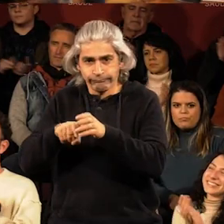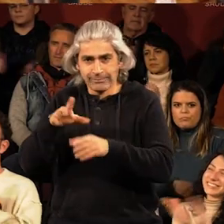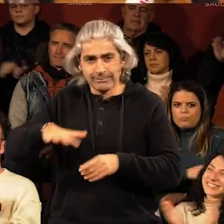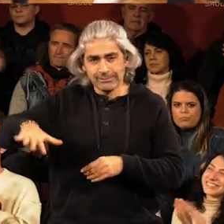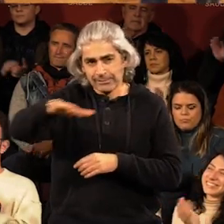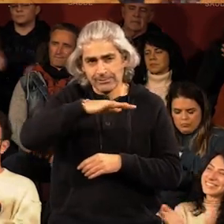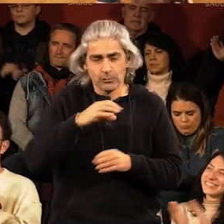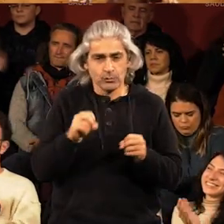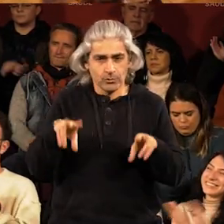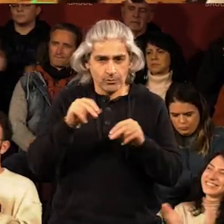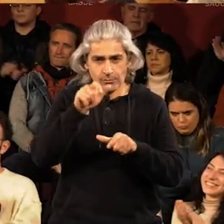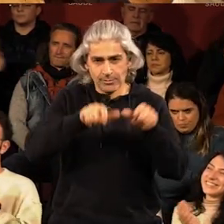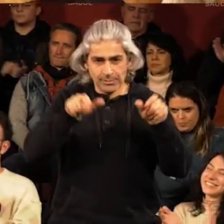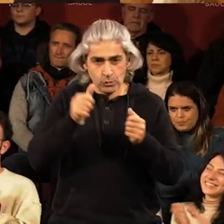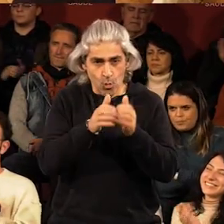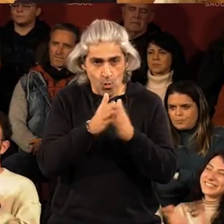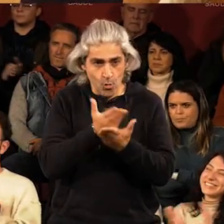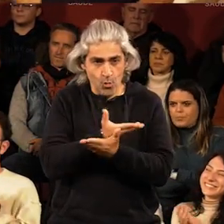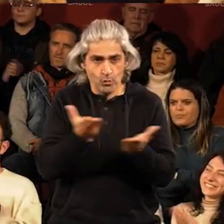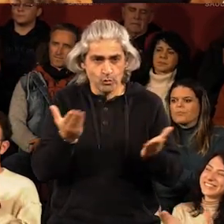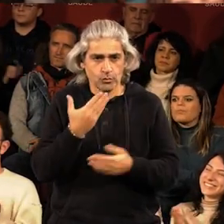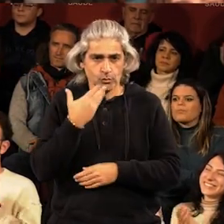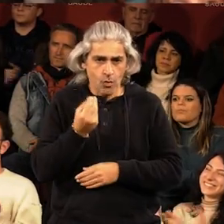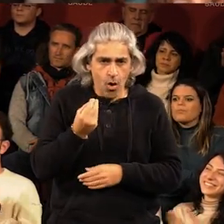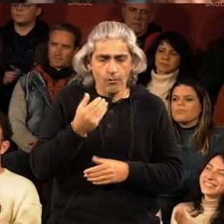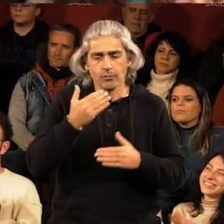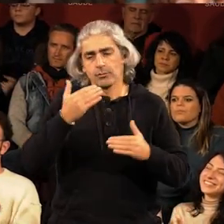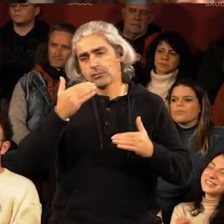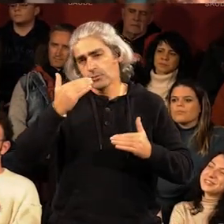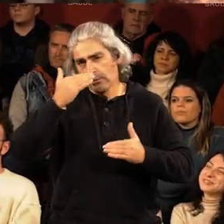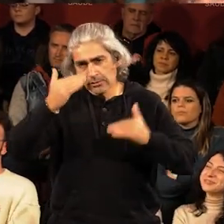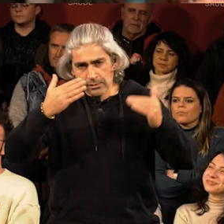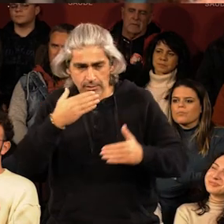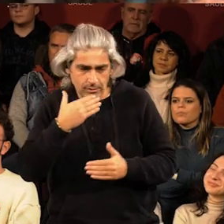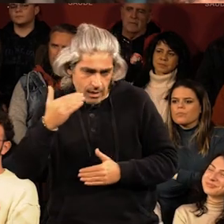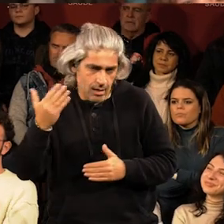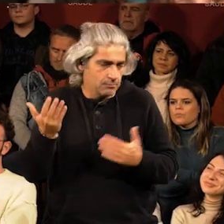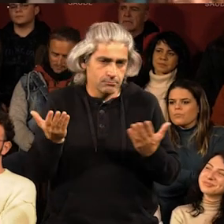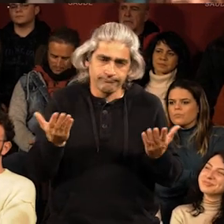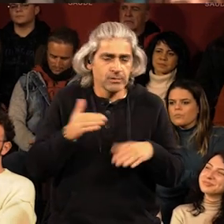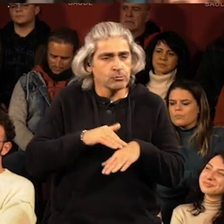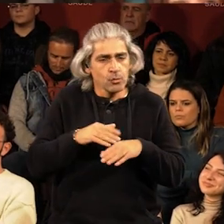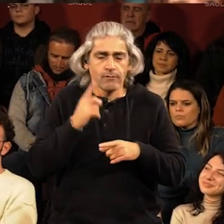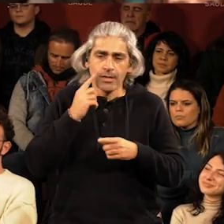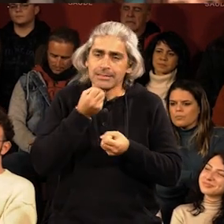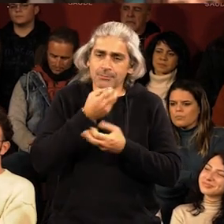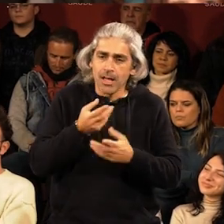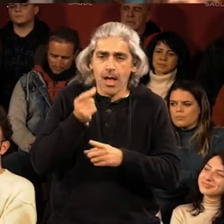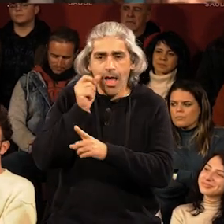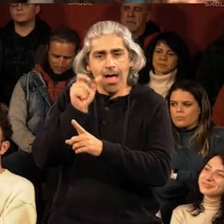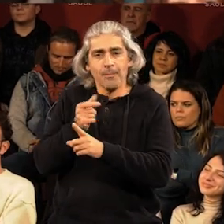militantes todos esses militantes novos e velhos que testemunham a simpatia de que falava o